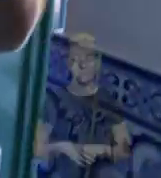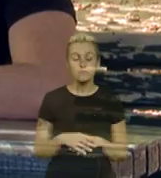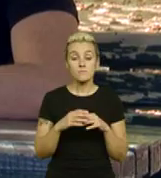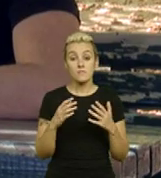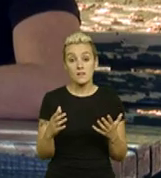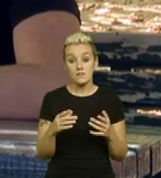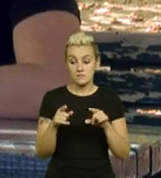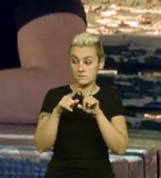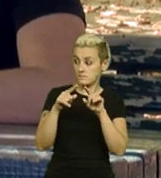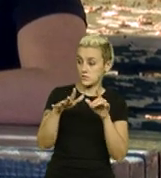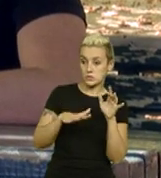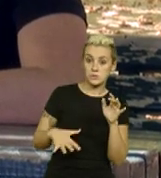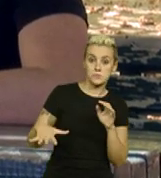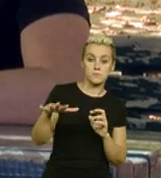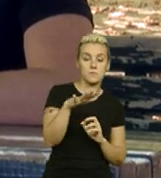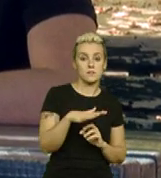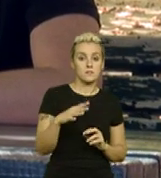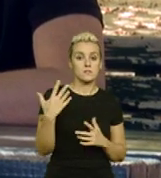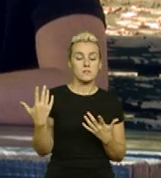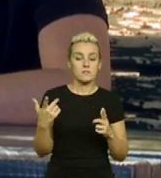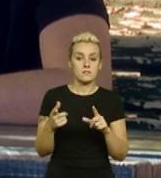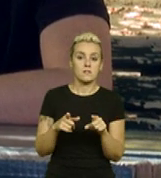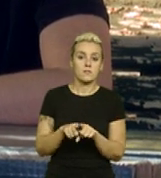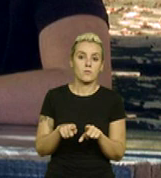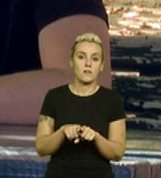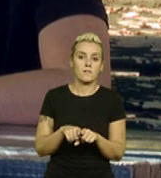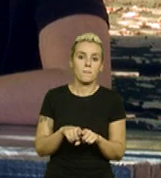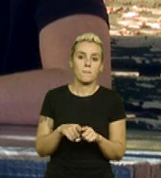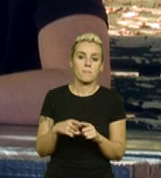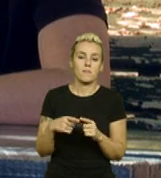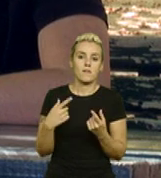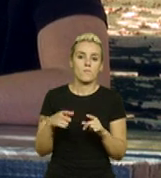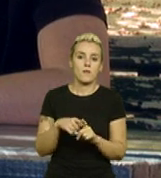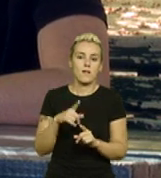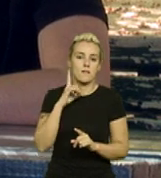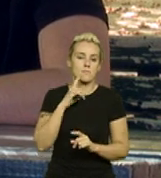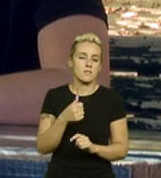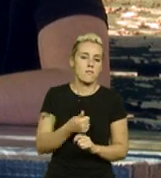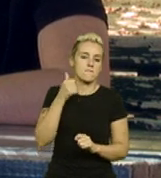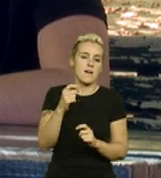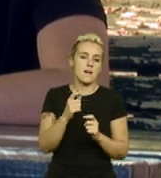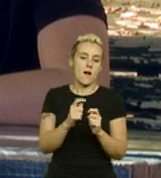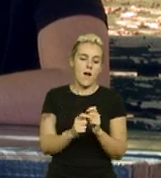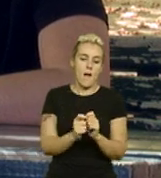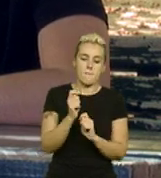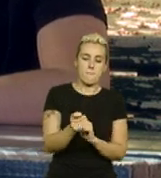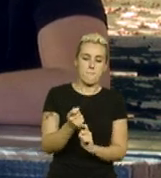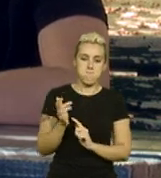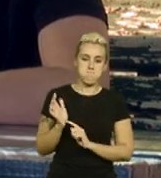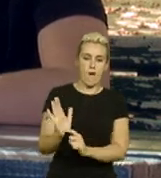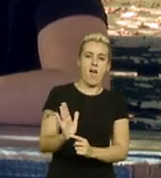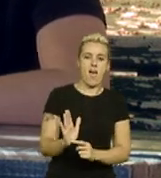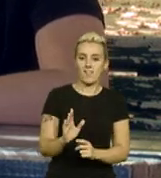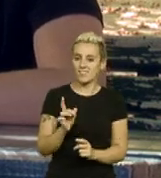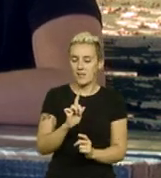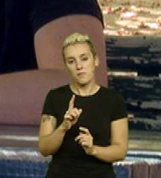este espaço é uma espécie da não fazer as trufas maneira trunfo quando eu tenho